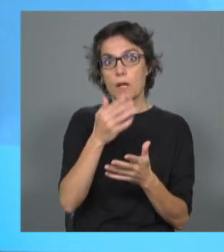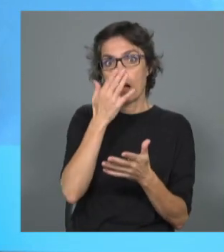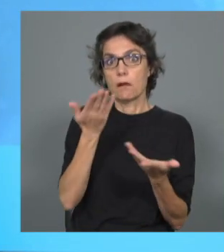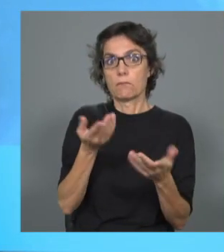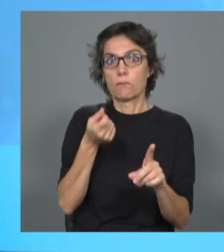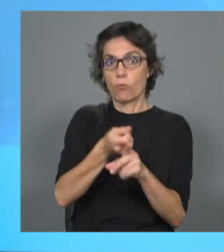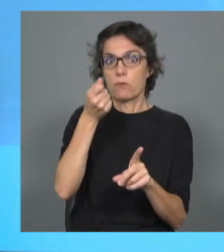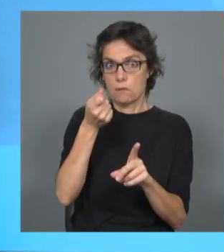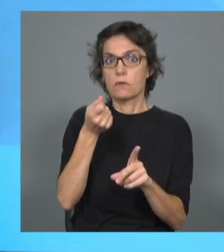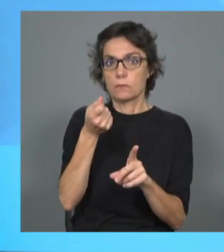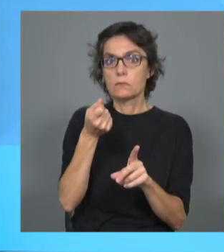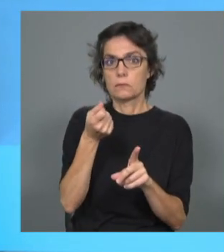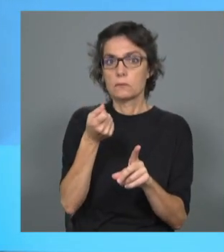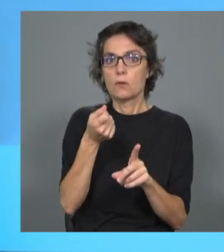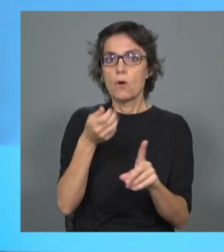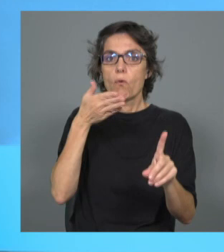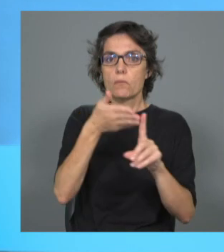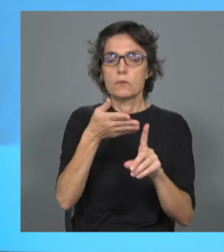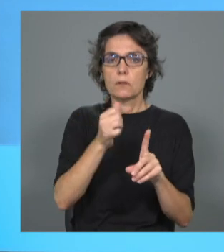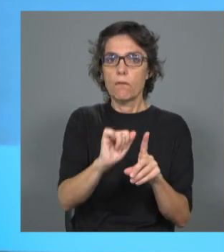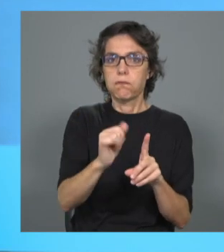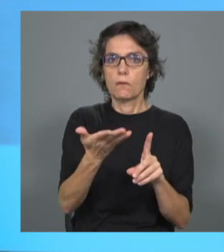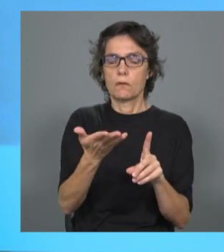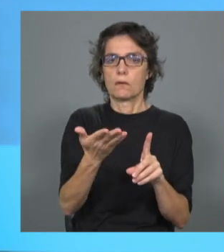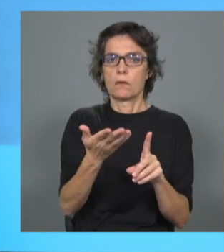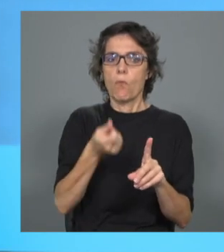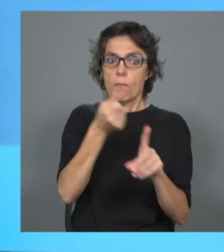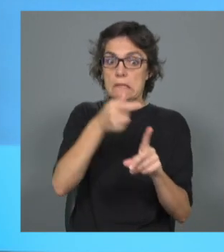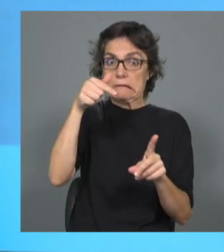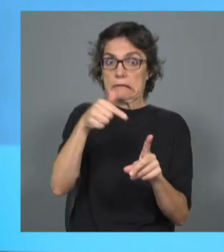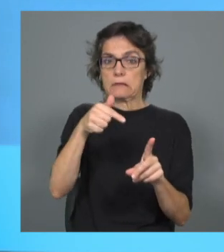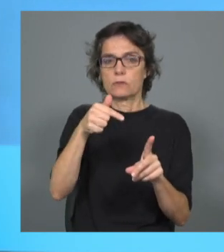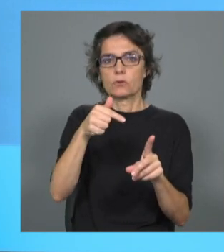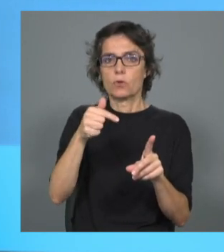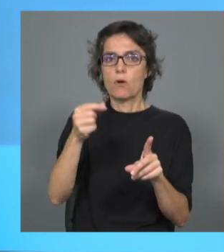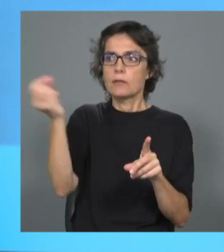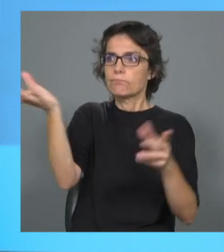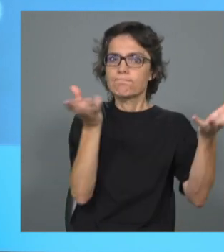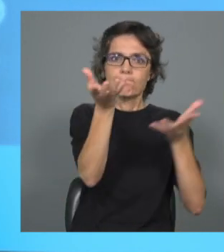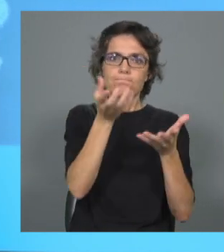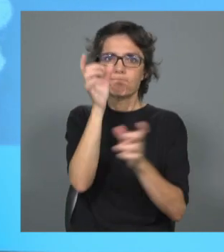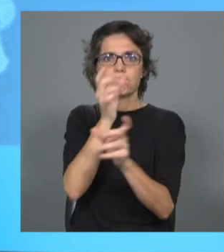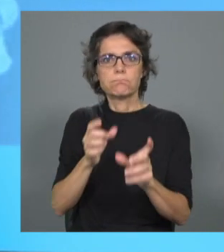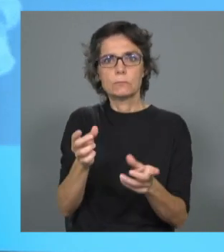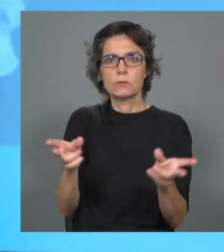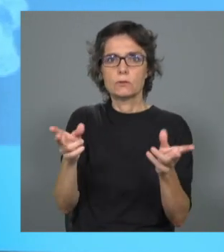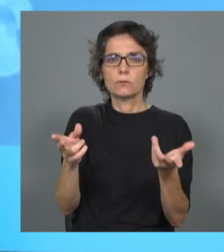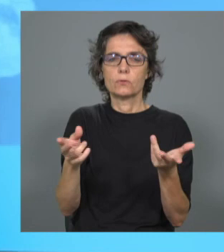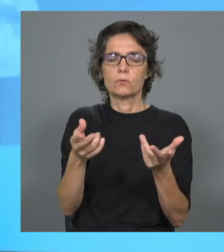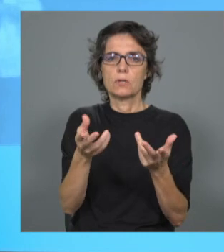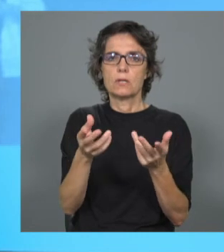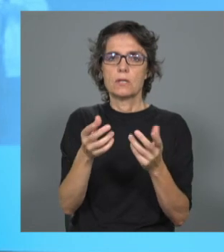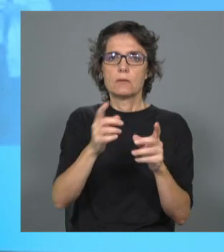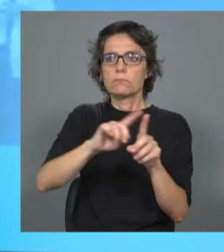que também atualmente vai recebendo gente nova. Há hoje este